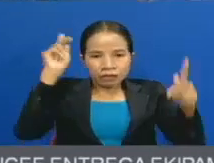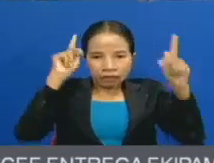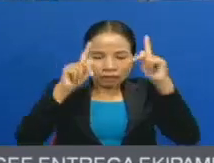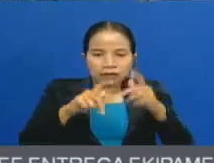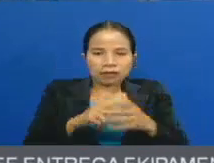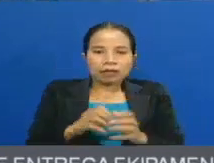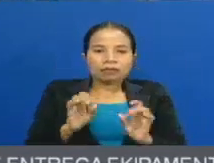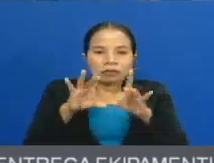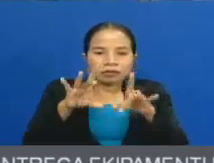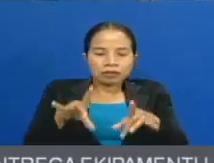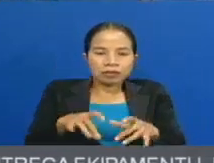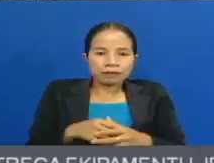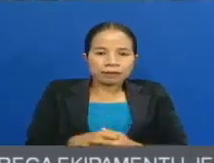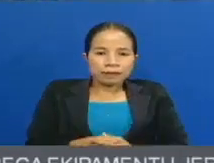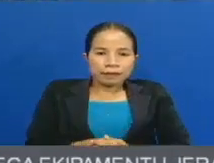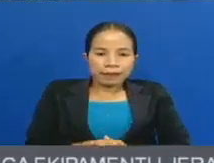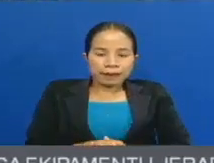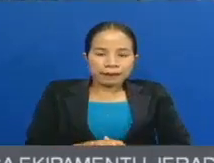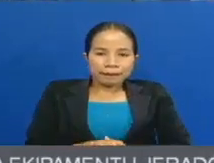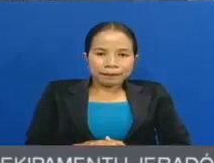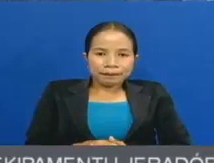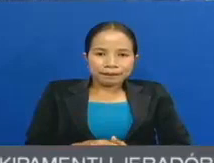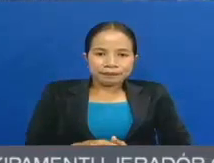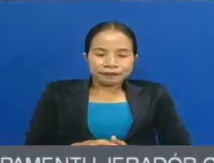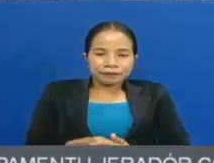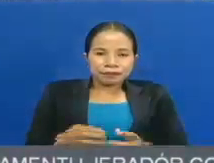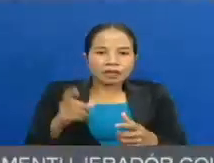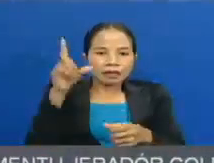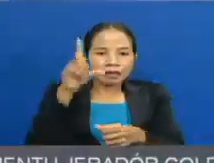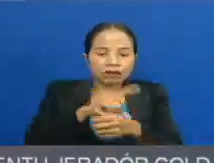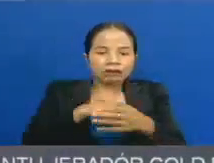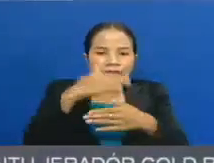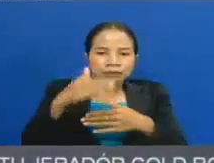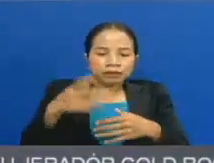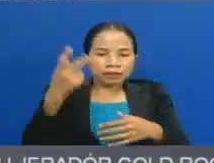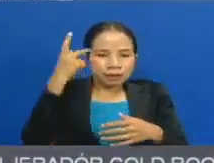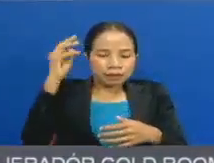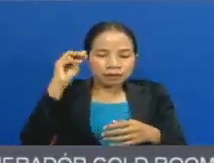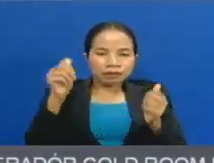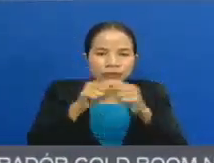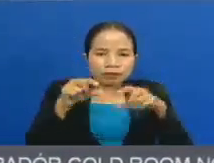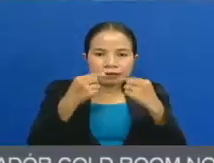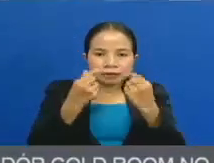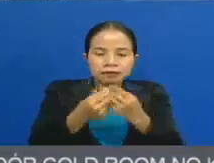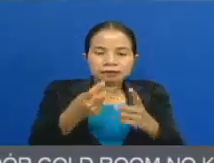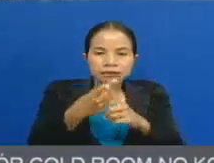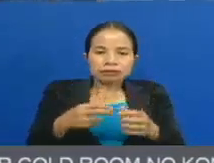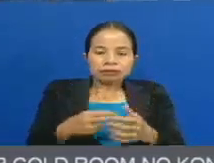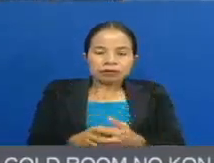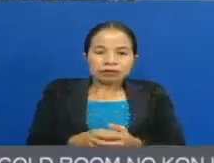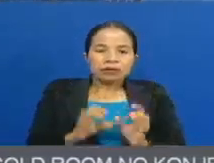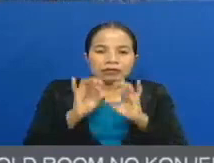comércio Austrália, Paul Kirby. Afoin Loron Tuirmai, chefe governo da equipa, desloca o norte